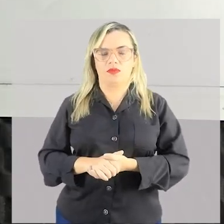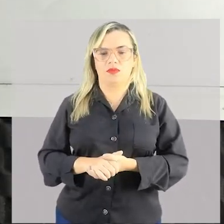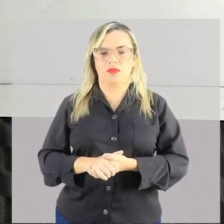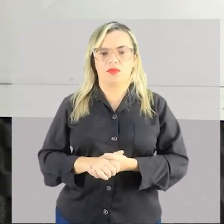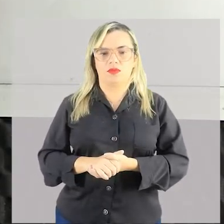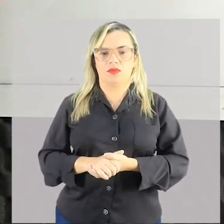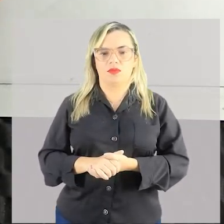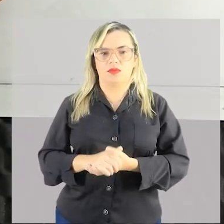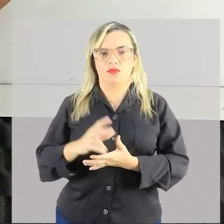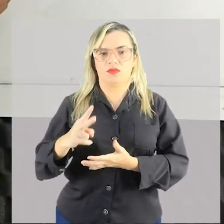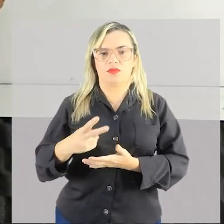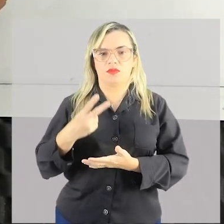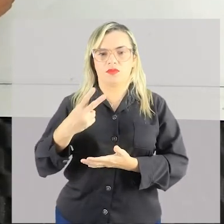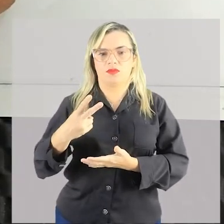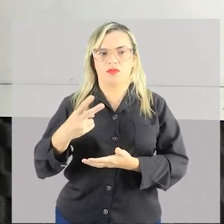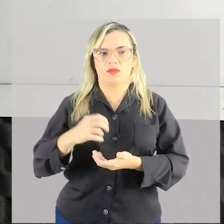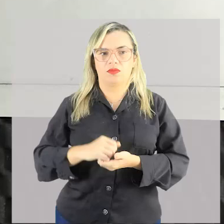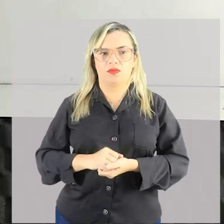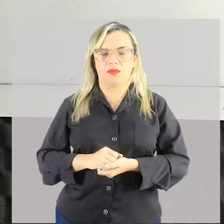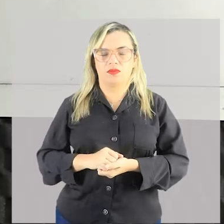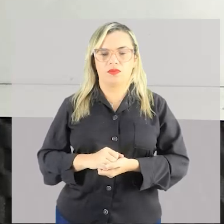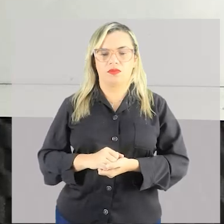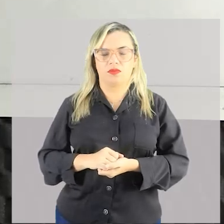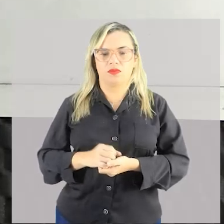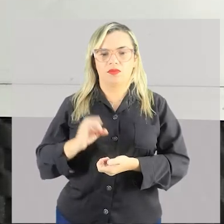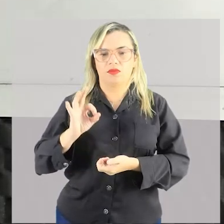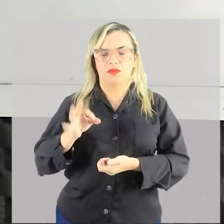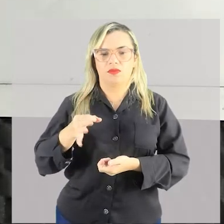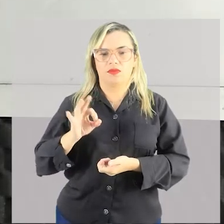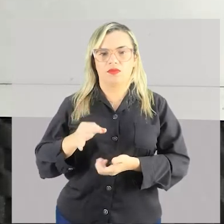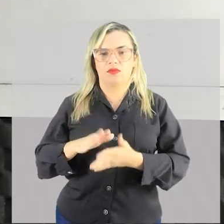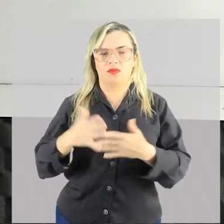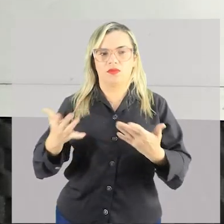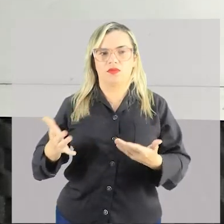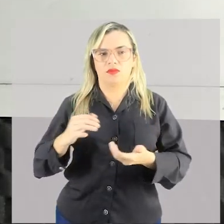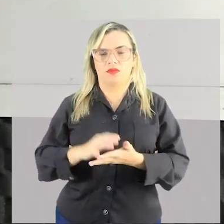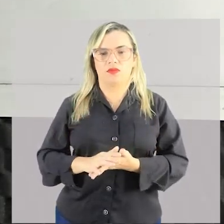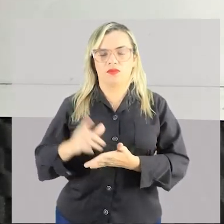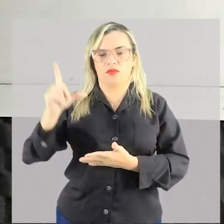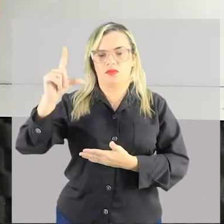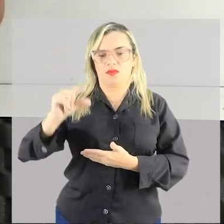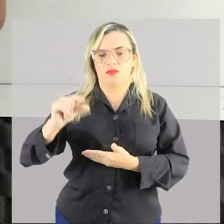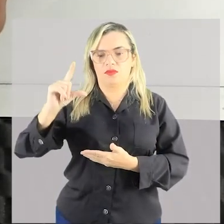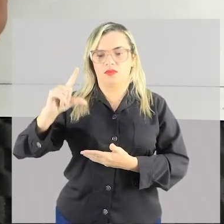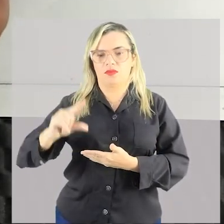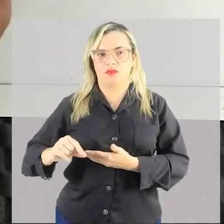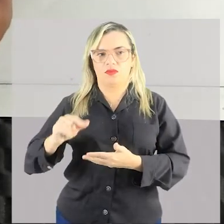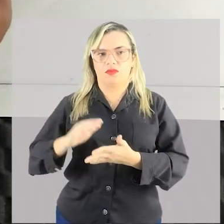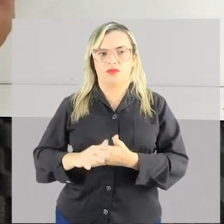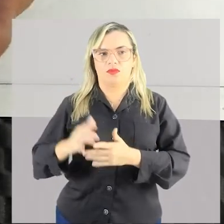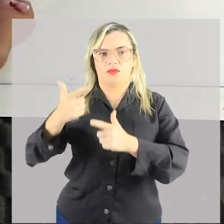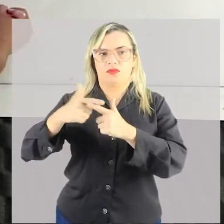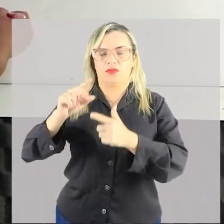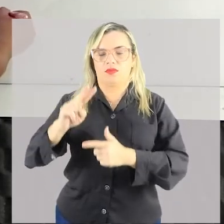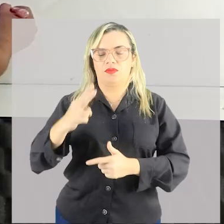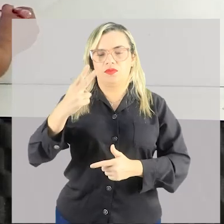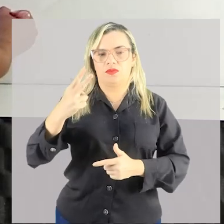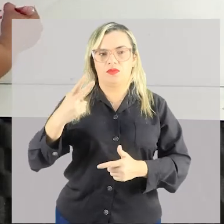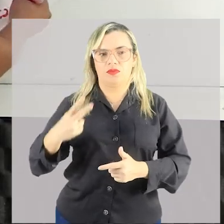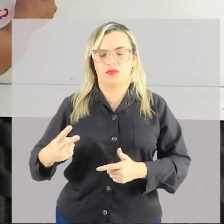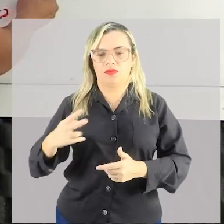dois ó certo e aí se você simplificar dividir aqui por dois